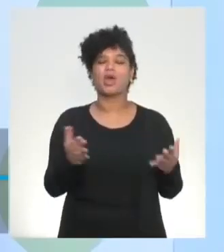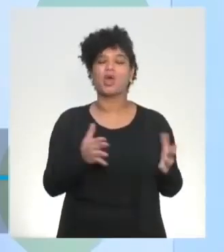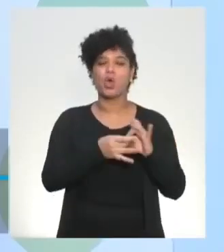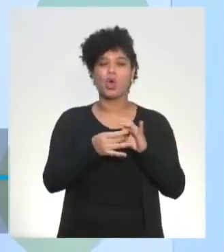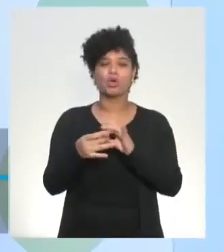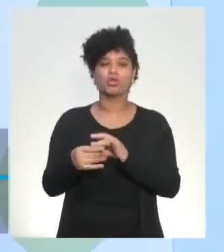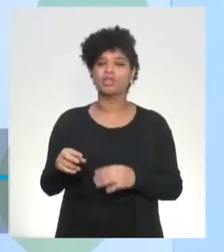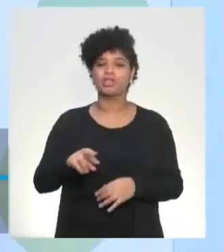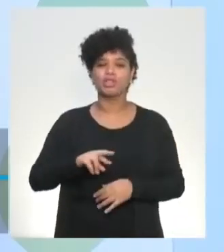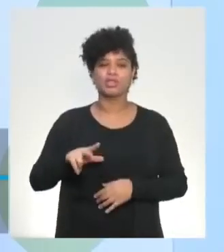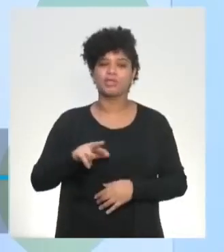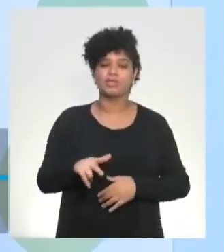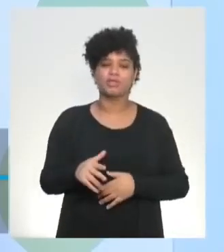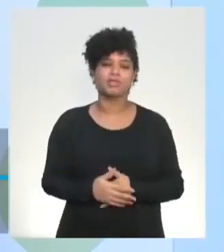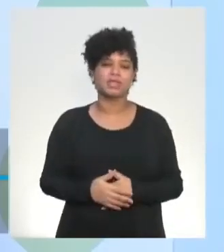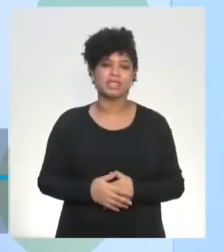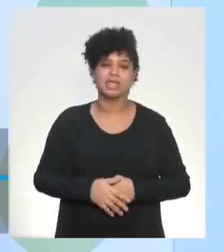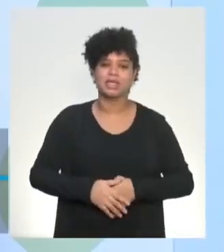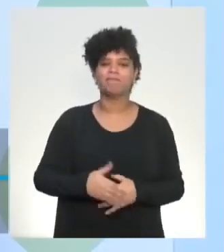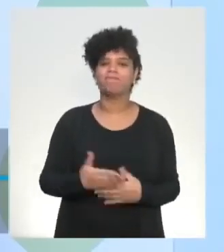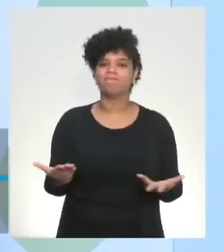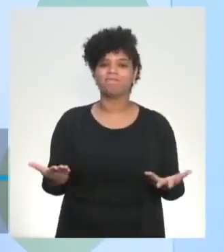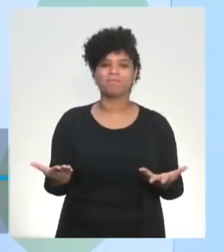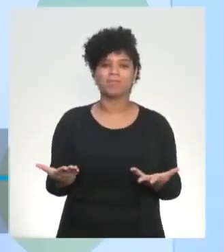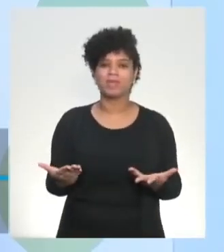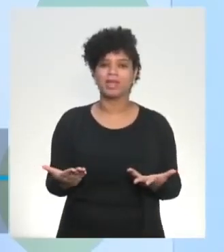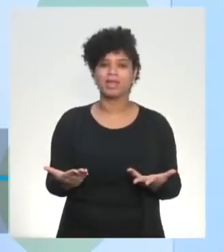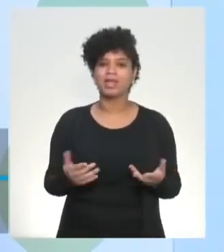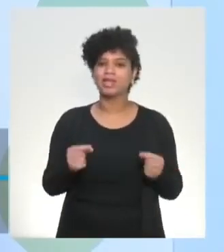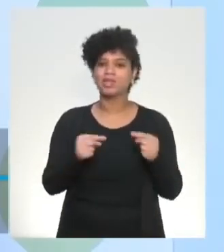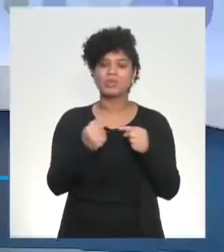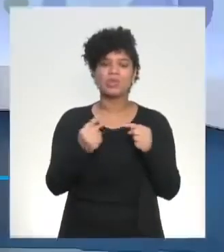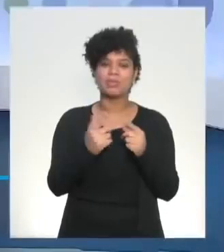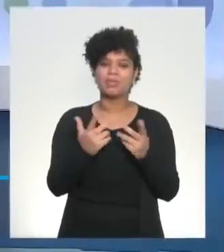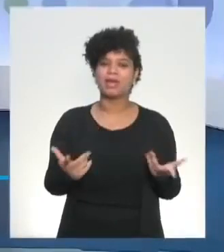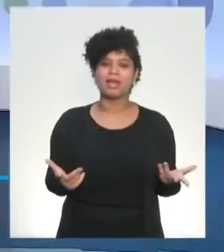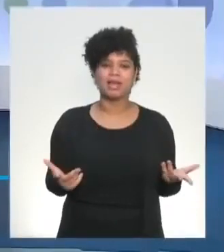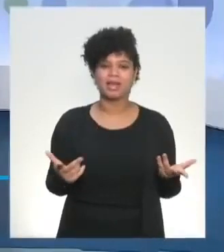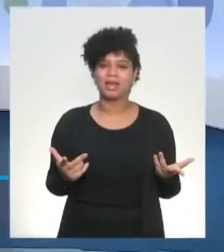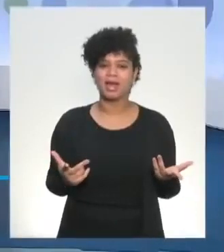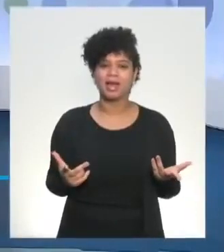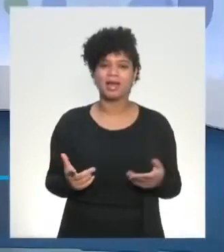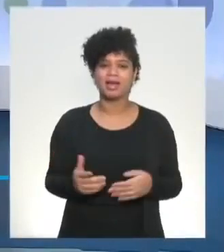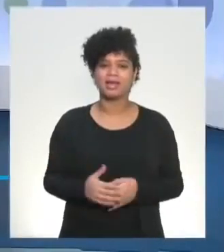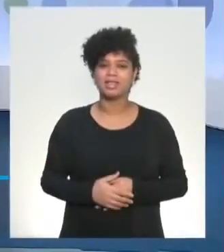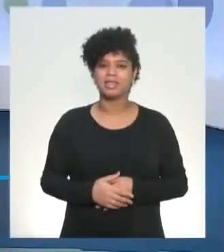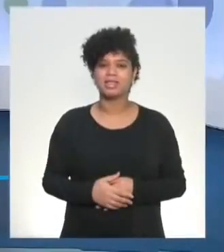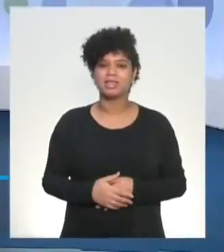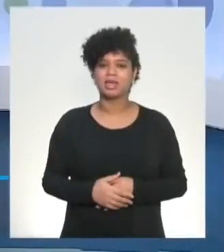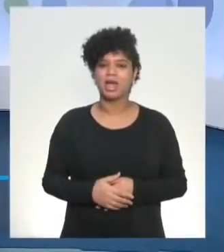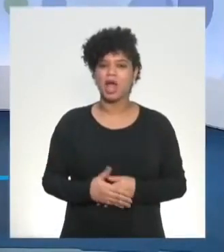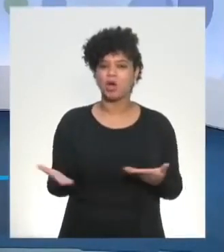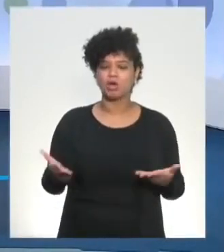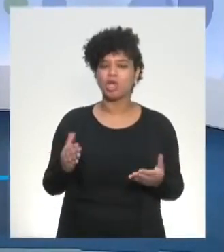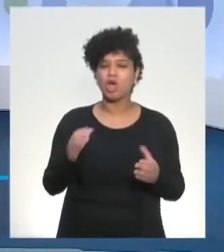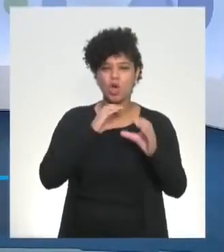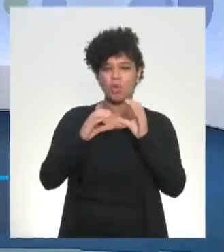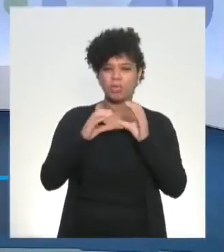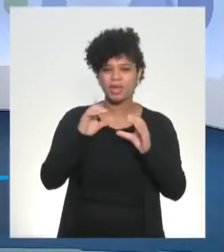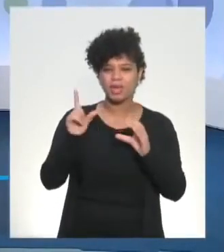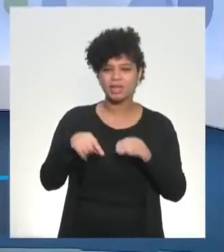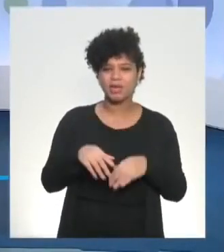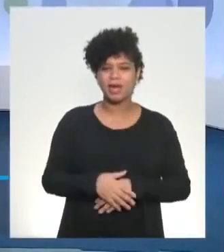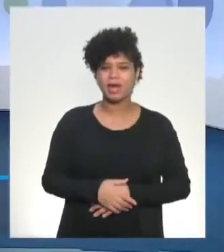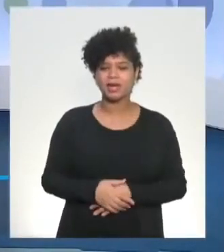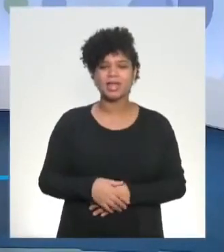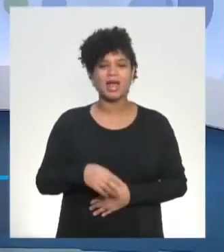ela é totalmente, como diz, inapropriada, né? Ela é totalmente ineficaz para o tipo de comunicação. E até você fez uma